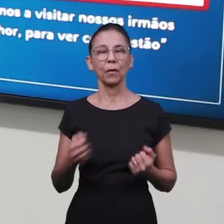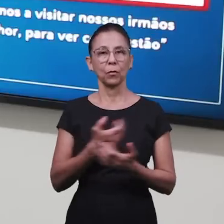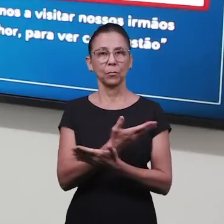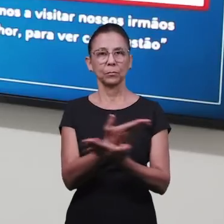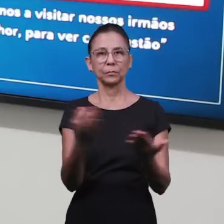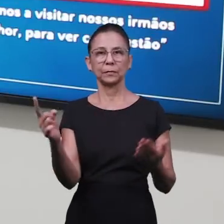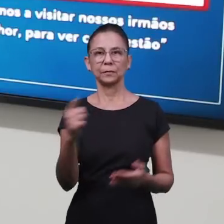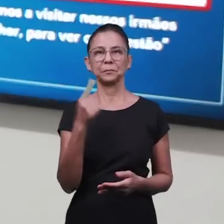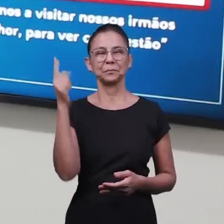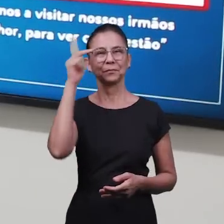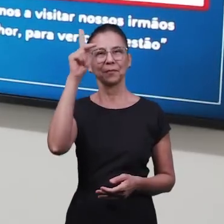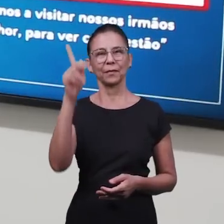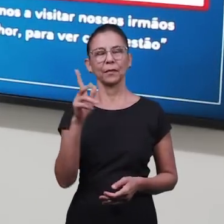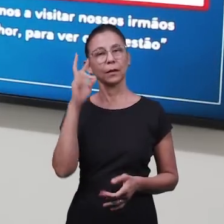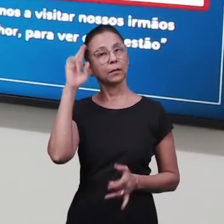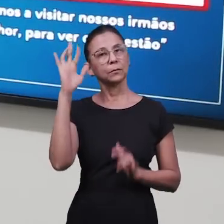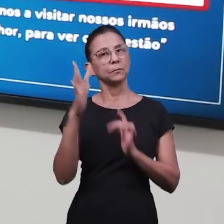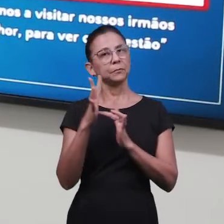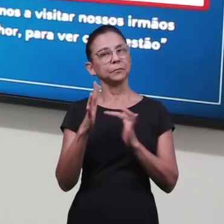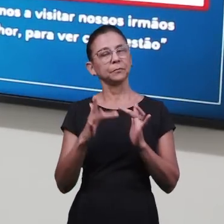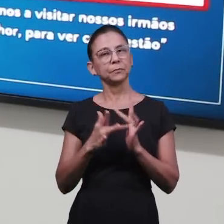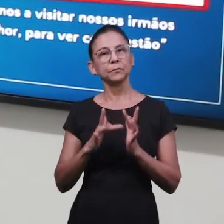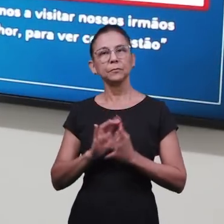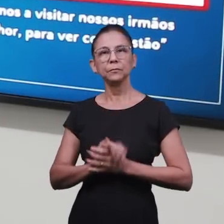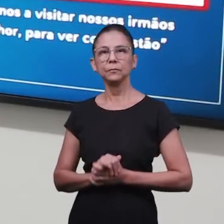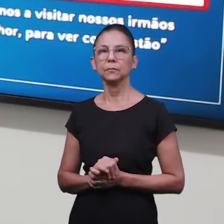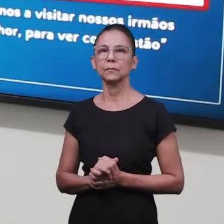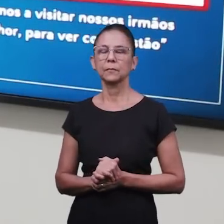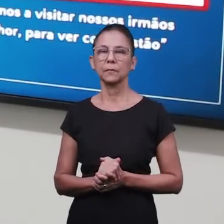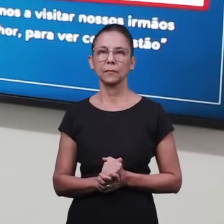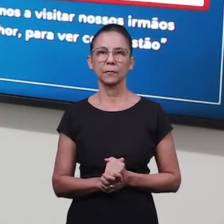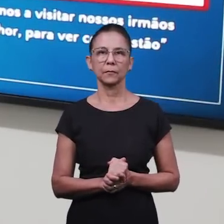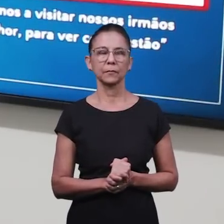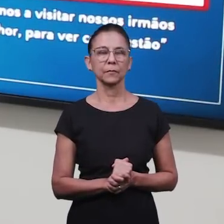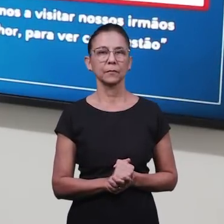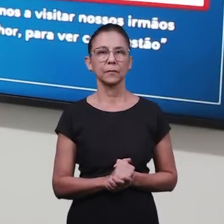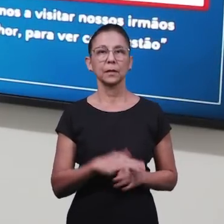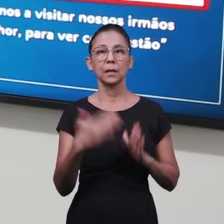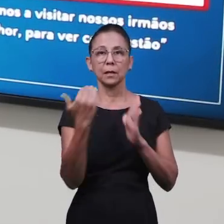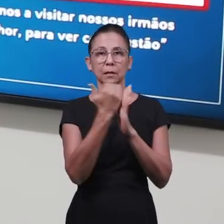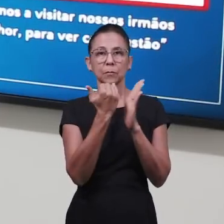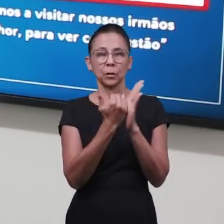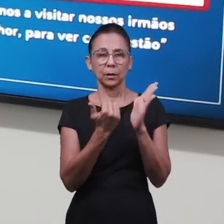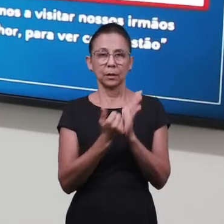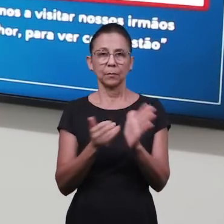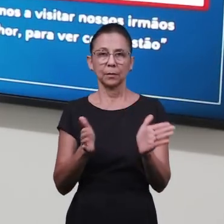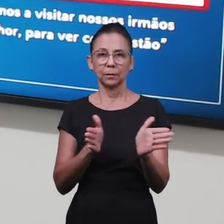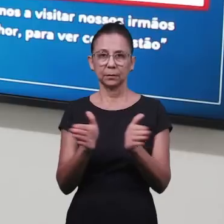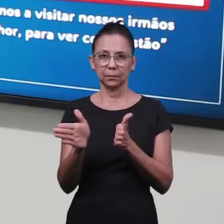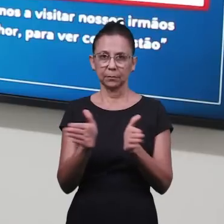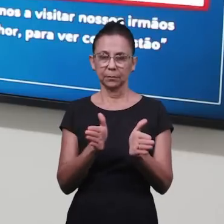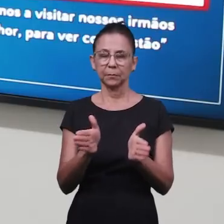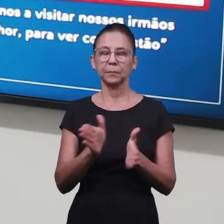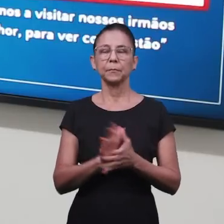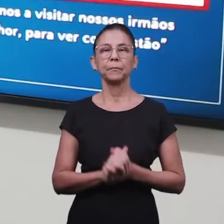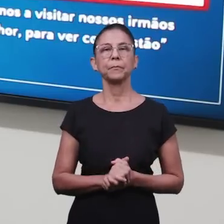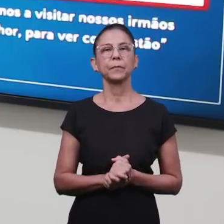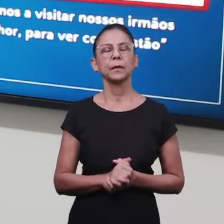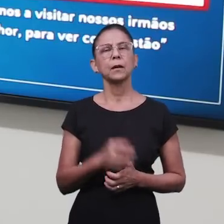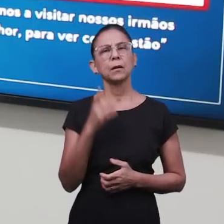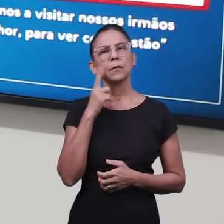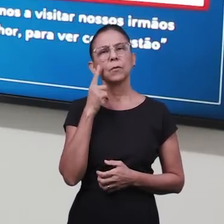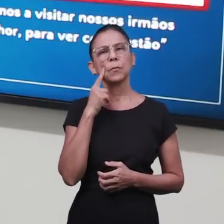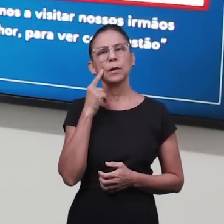Nós cumprimentamos a todos com a paz do Senhor Jesus. Nesse quadro de acessibilidade, nós vamos falar sobre